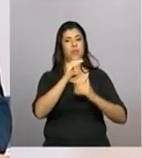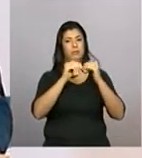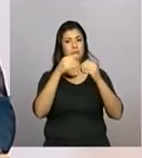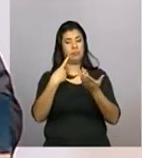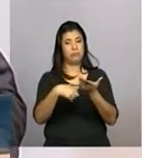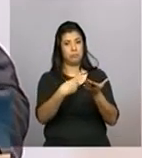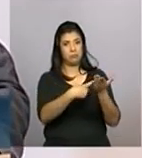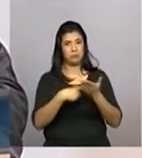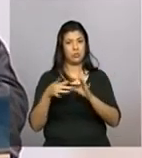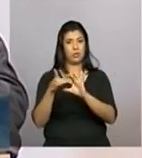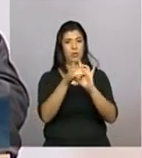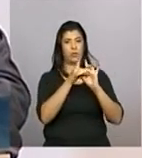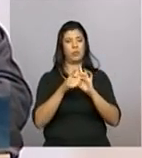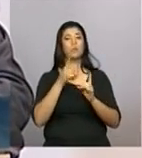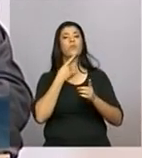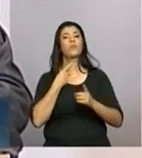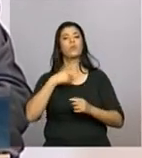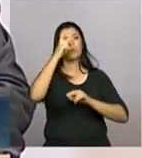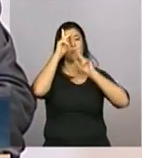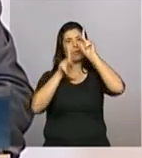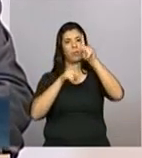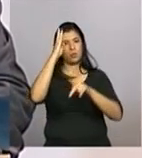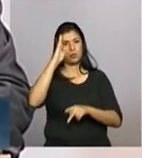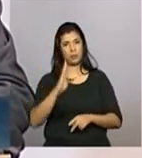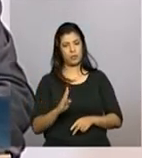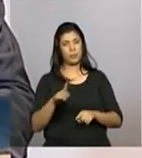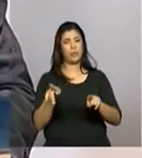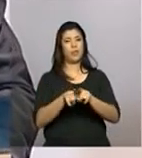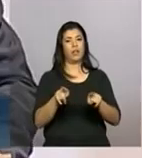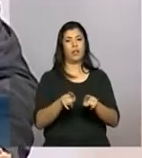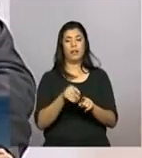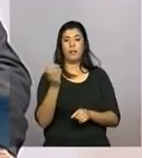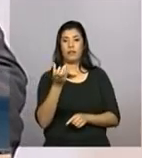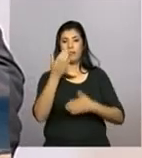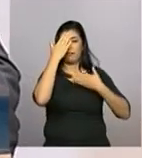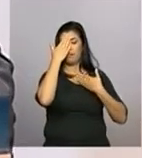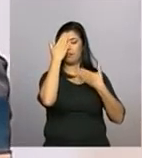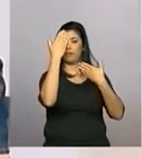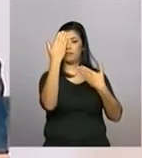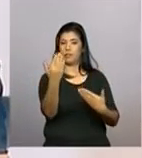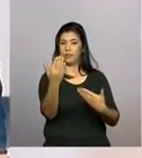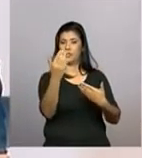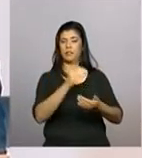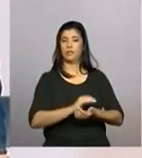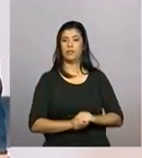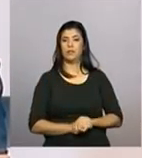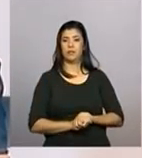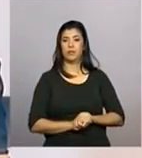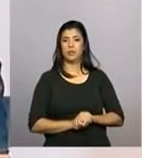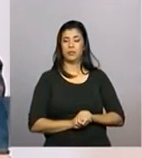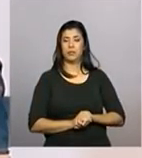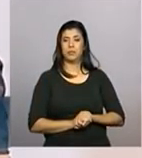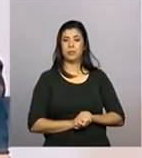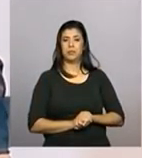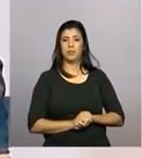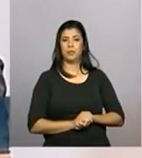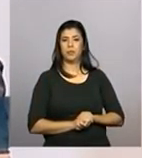agrada com os anseios da população brasileira. Quero aqui agradecer